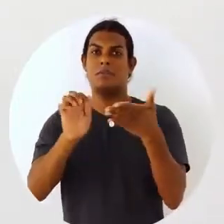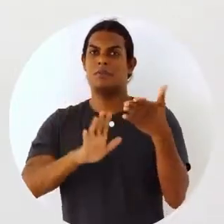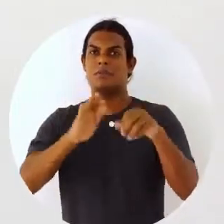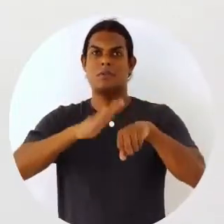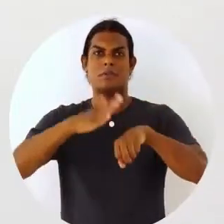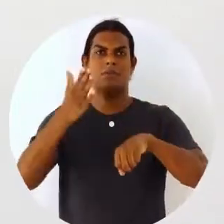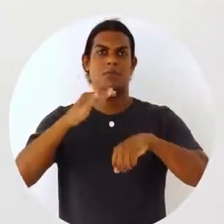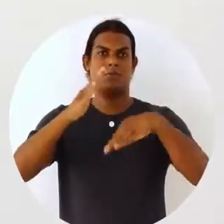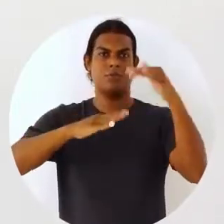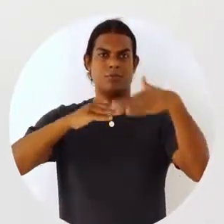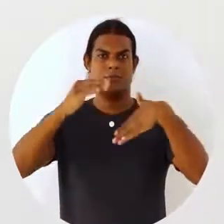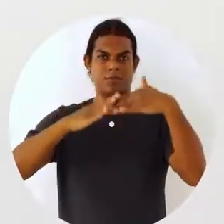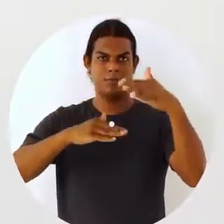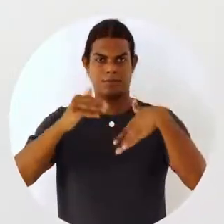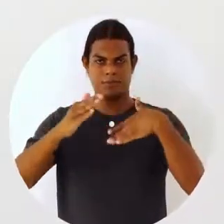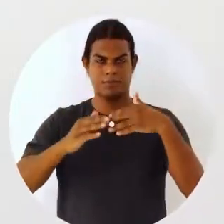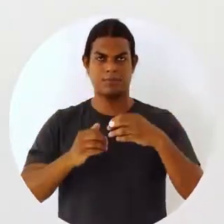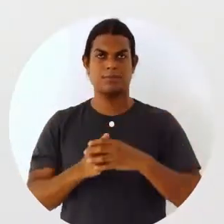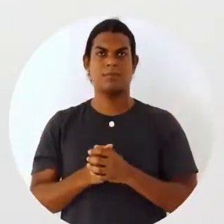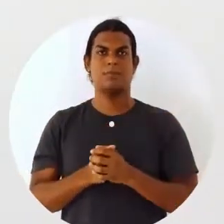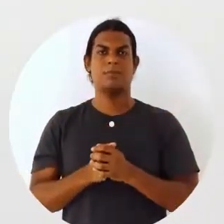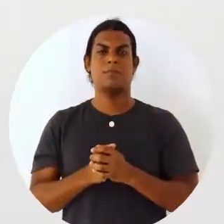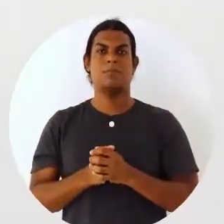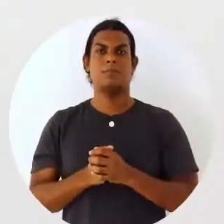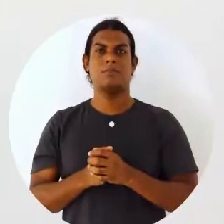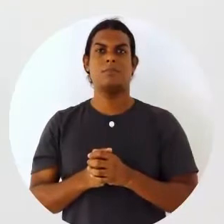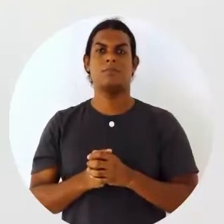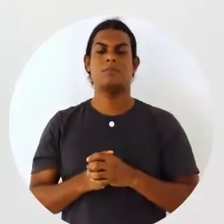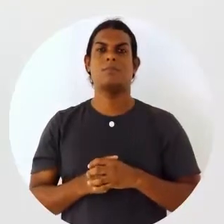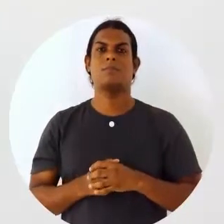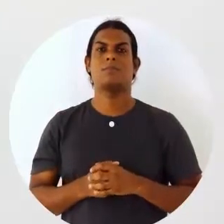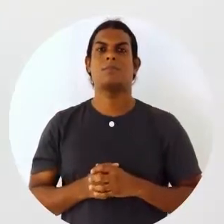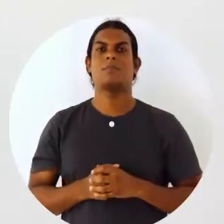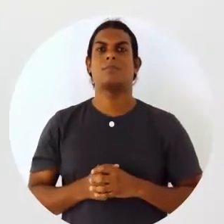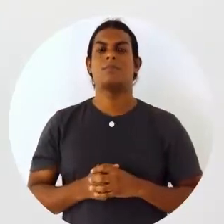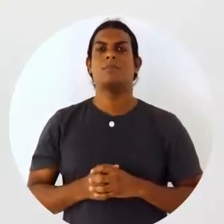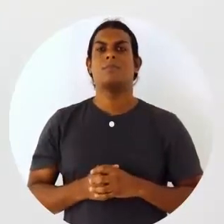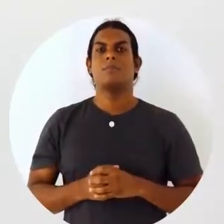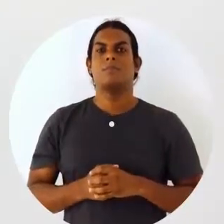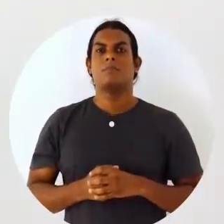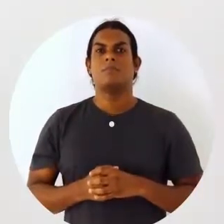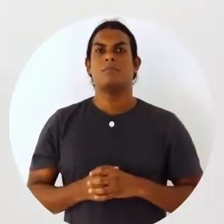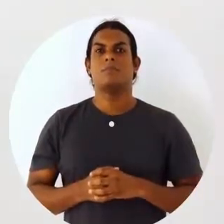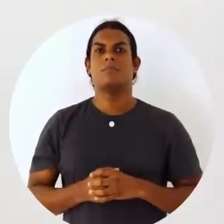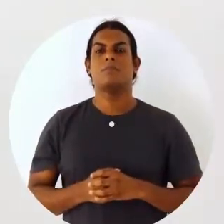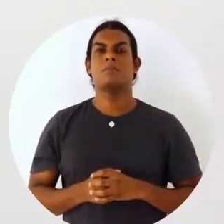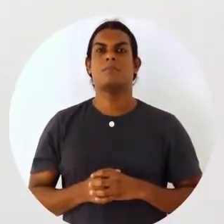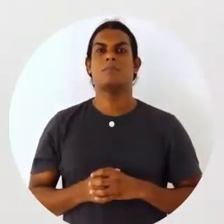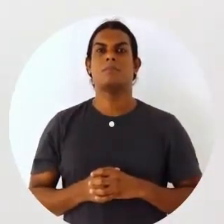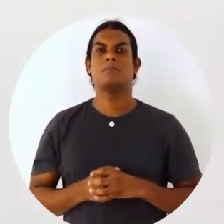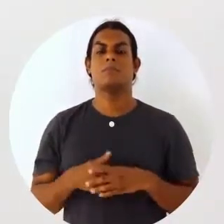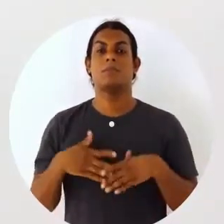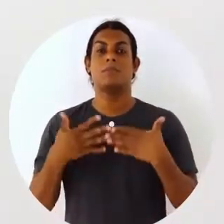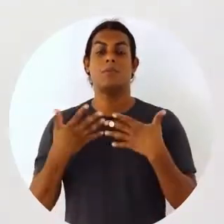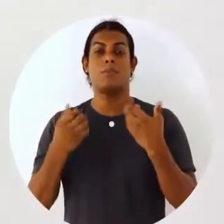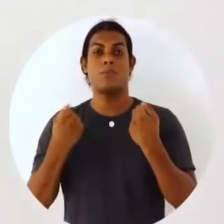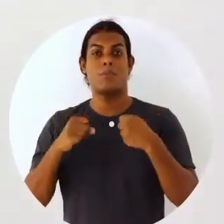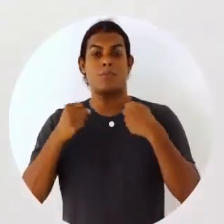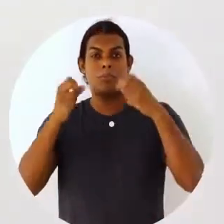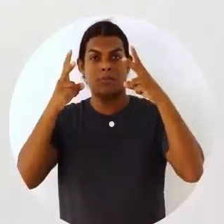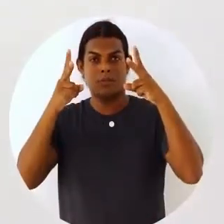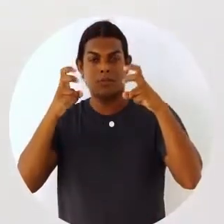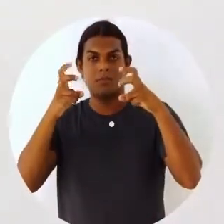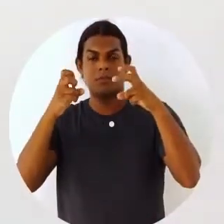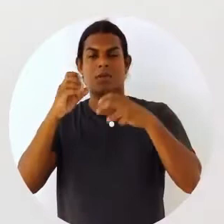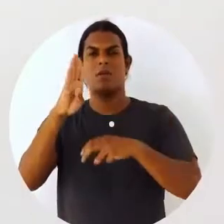um deve ter e que possa ser igualitário dentro do contexto de uma mesma organização. Então, podemos observar que a